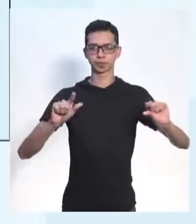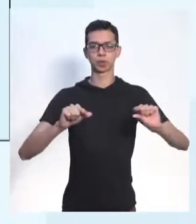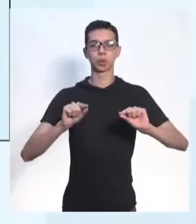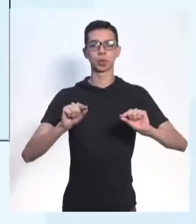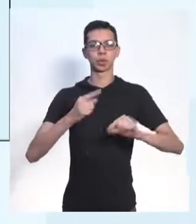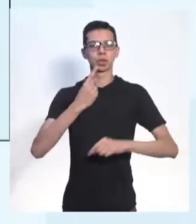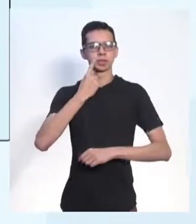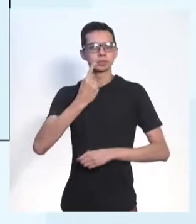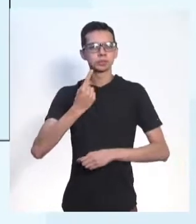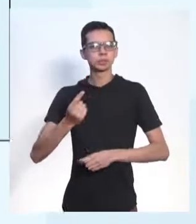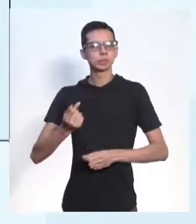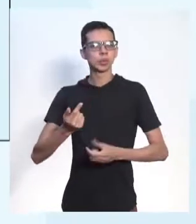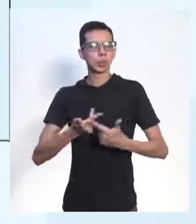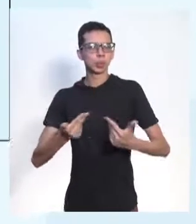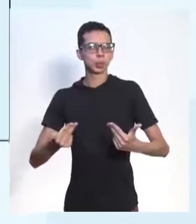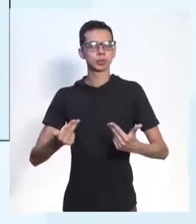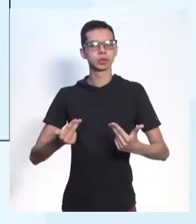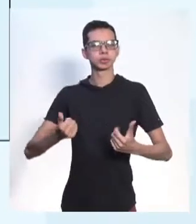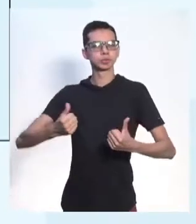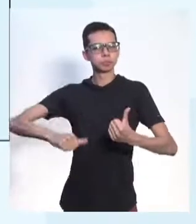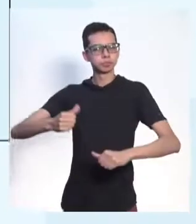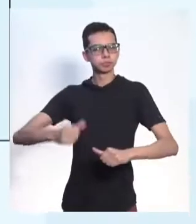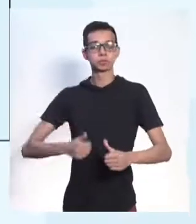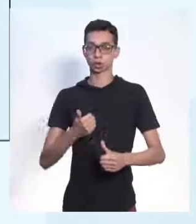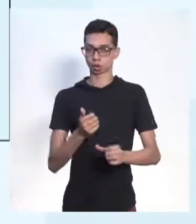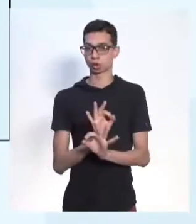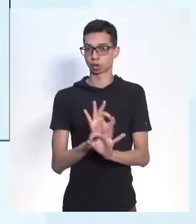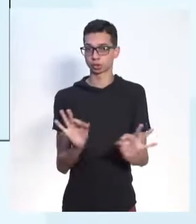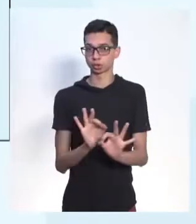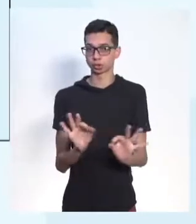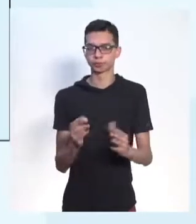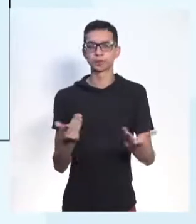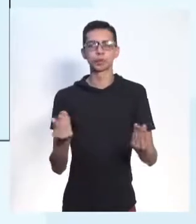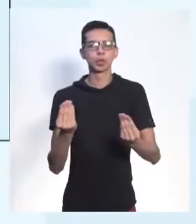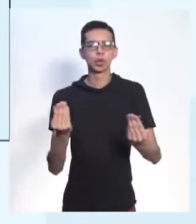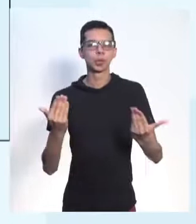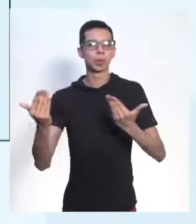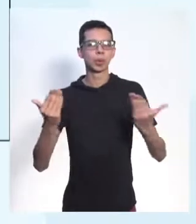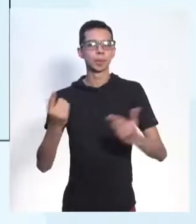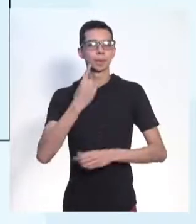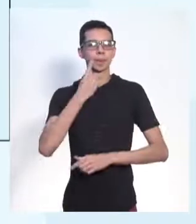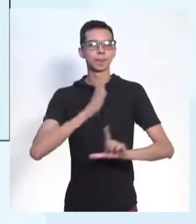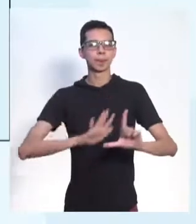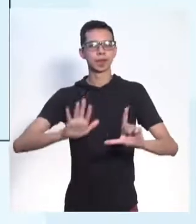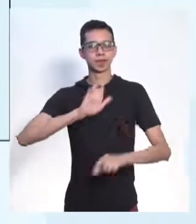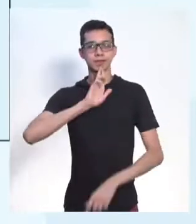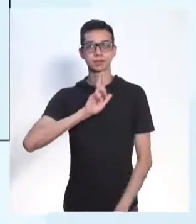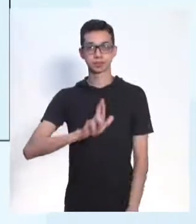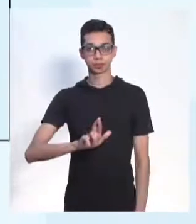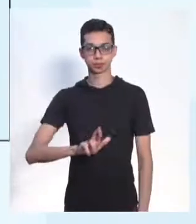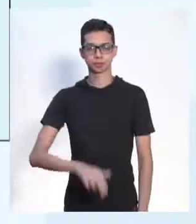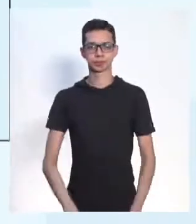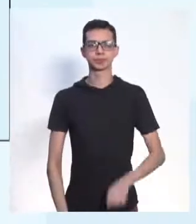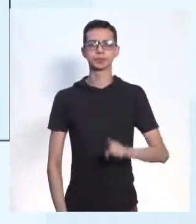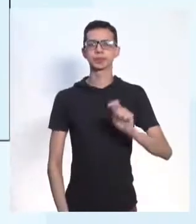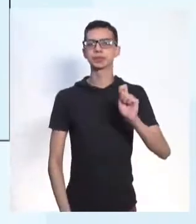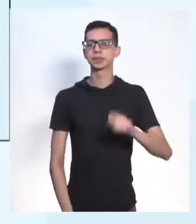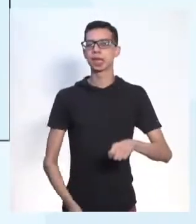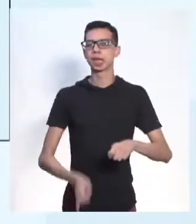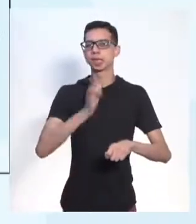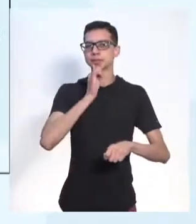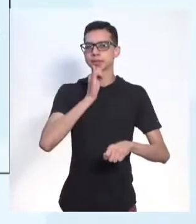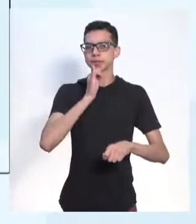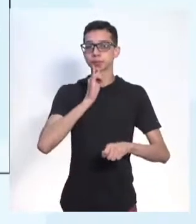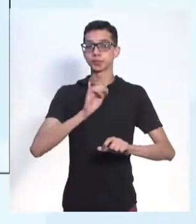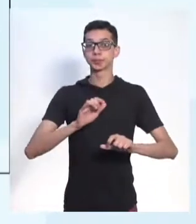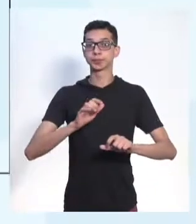foi bem sucedido, certo? Quais que a gente poderia relacionar? Vamos ver na tela agora a resposta. Você poderia dizer, próximo